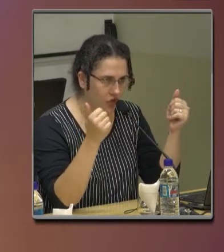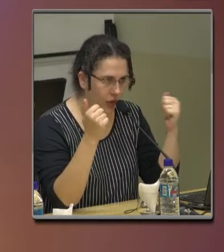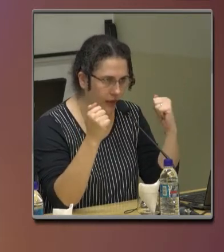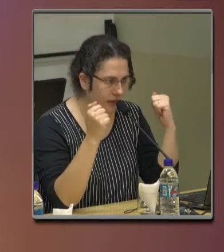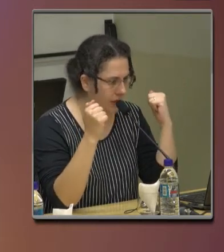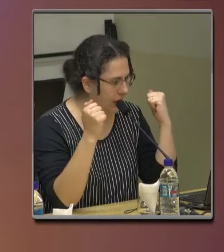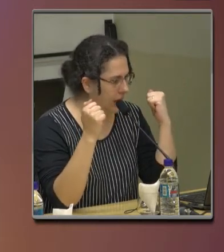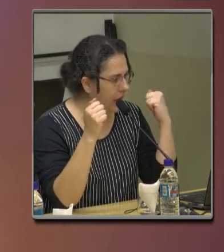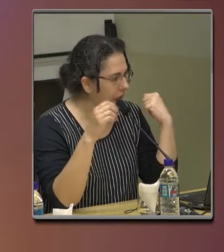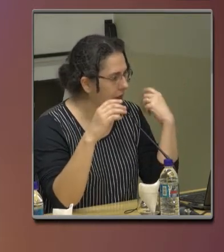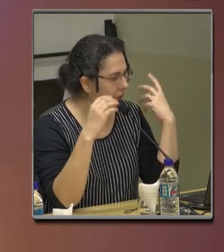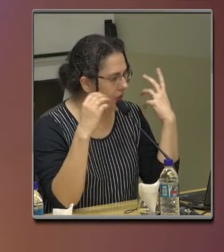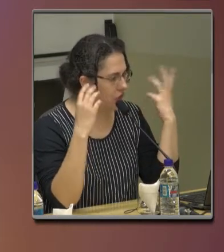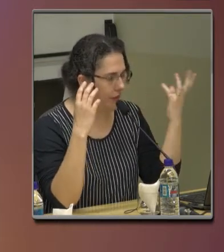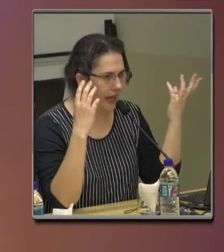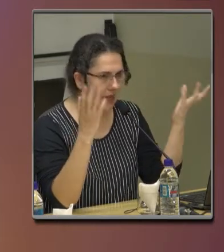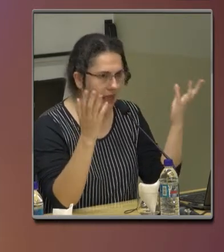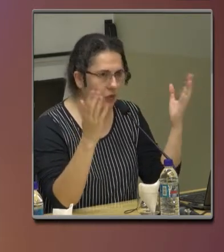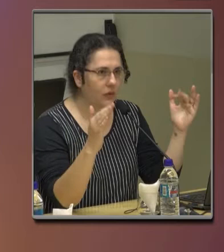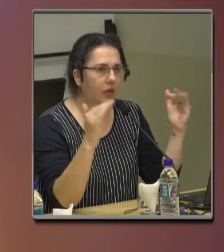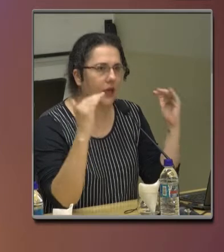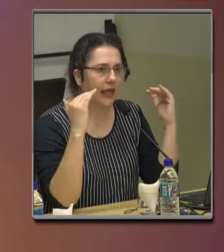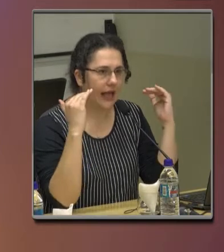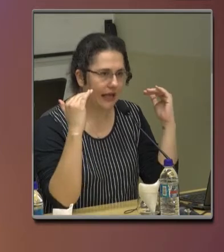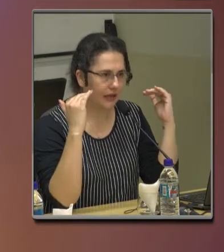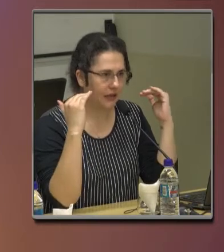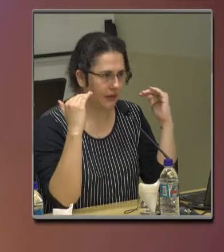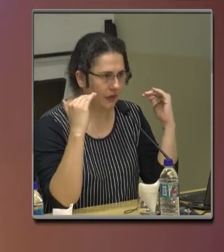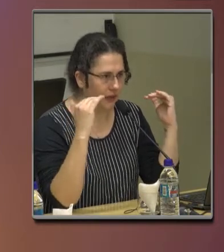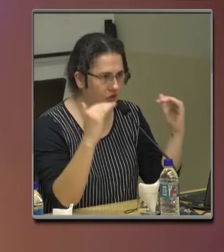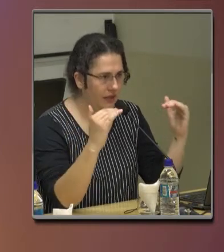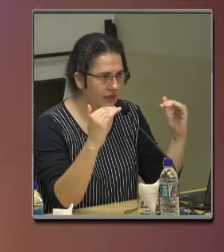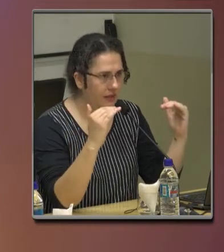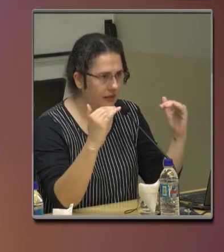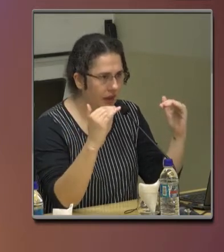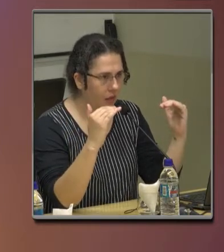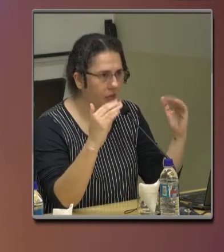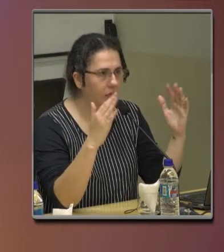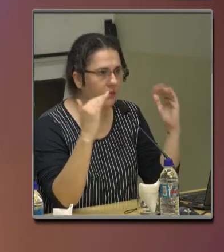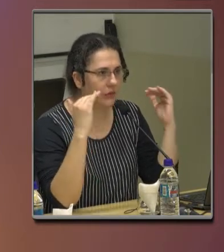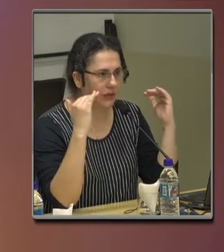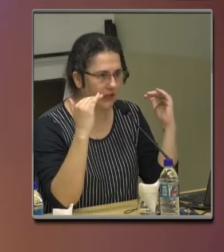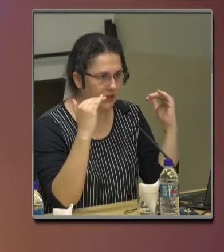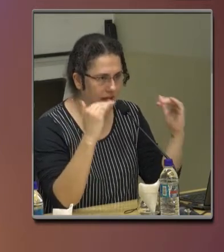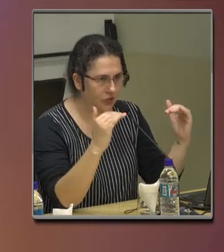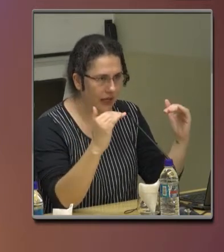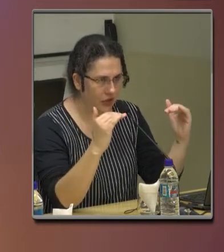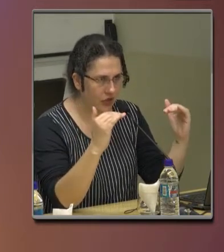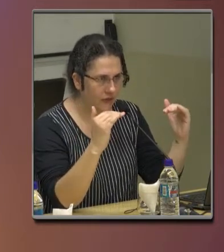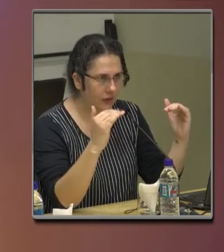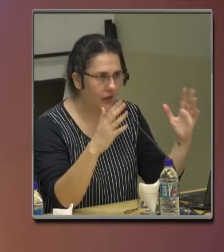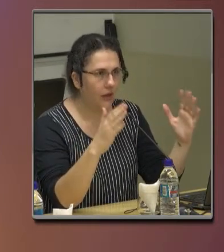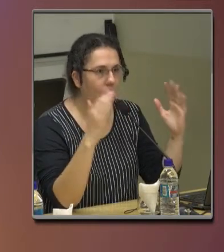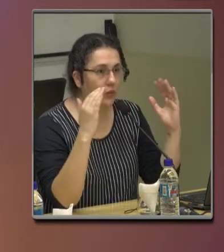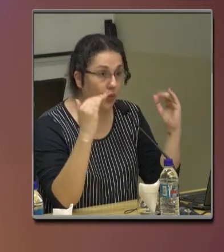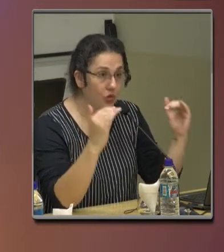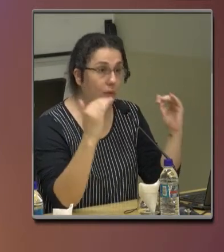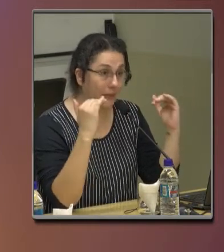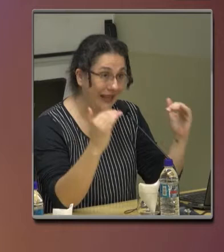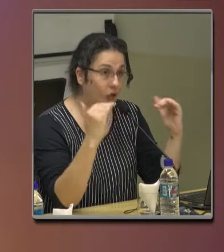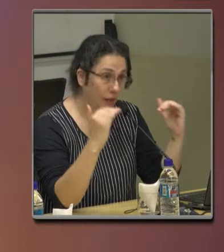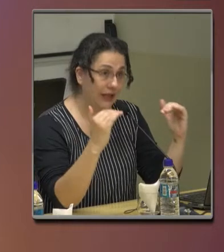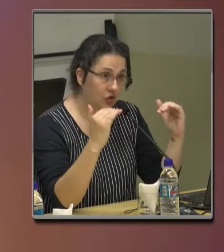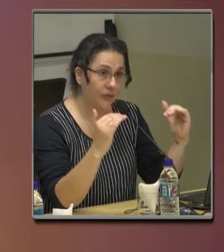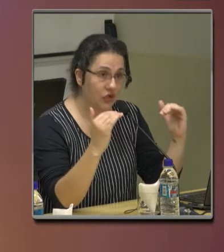essas regiões. Então, a Zopre Aeio é área especialmente residencial, com uma densidade baixa, com